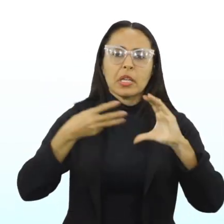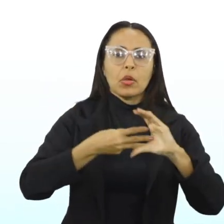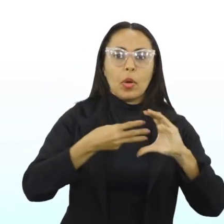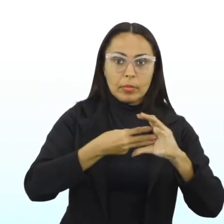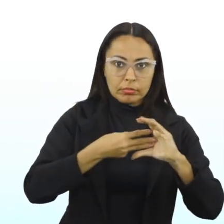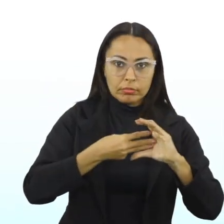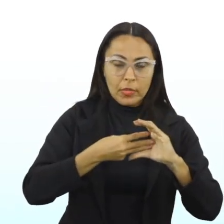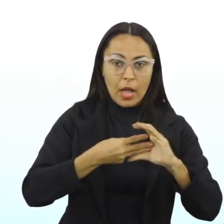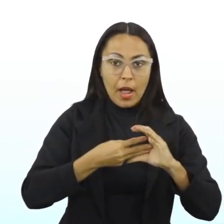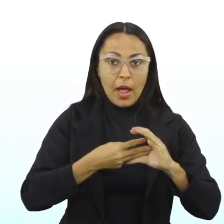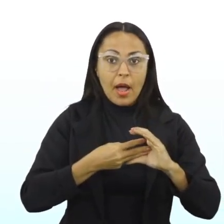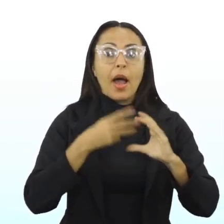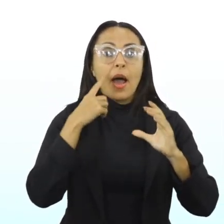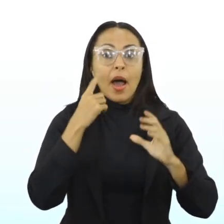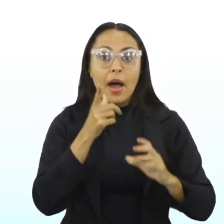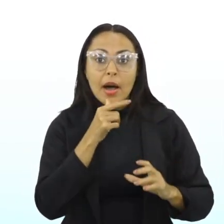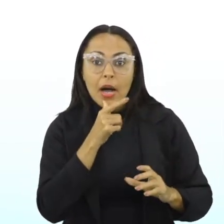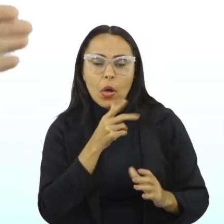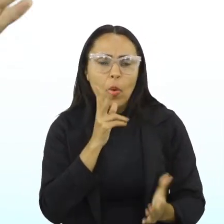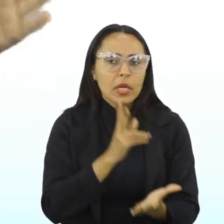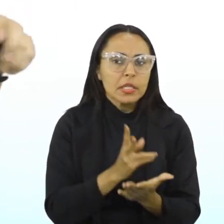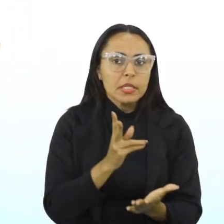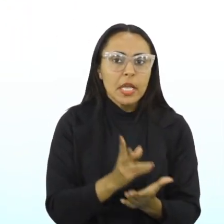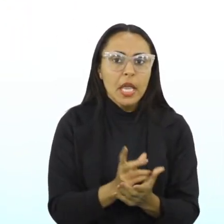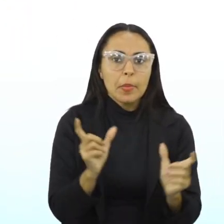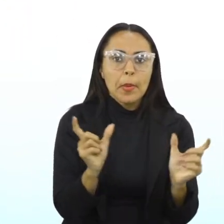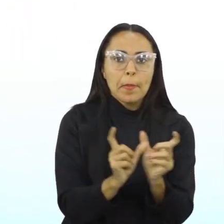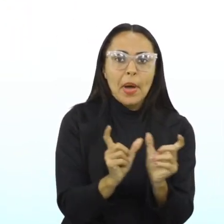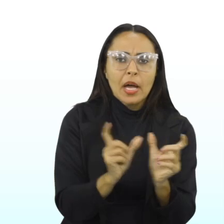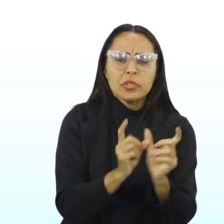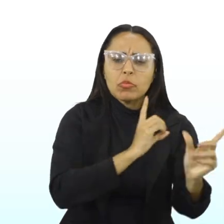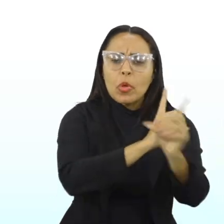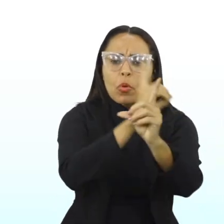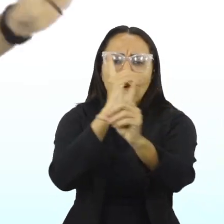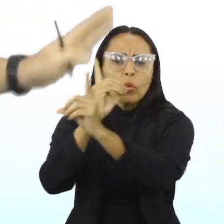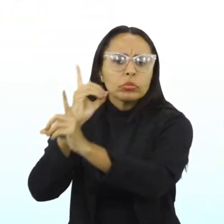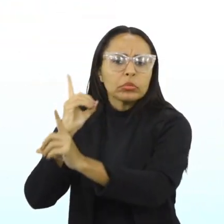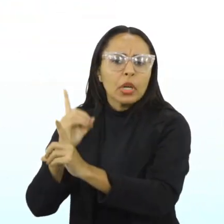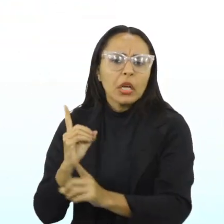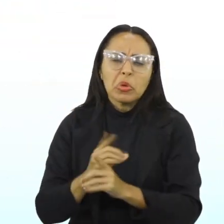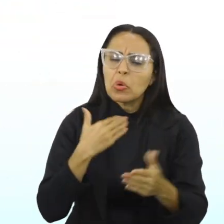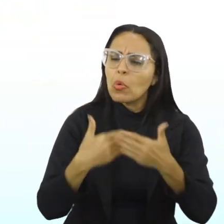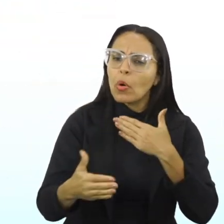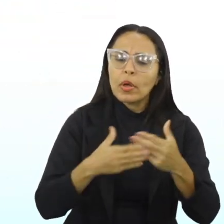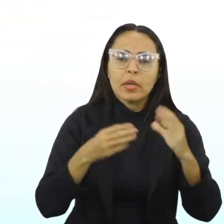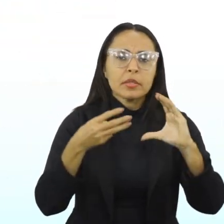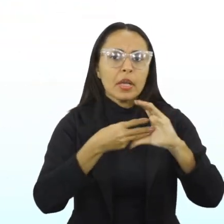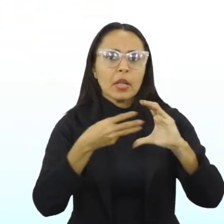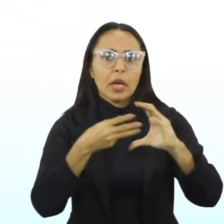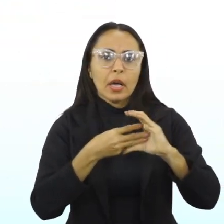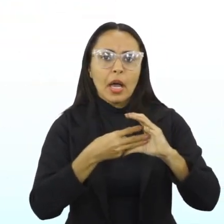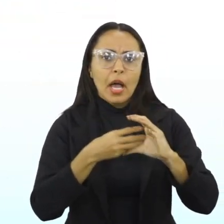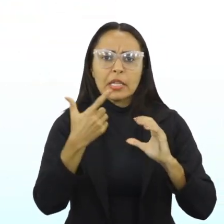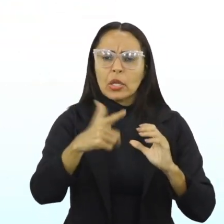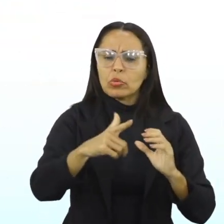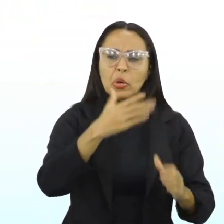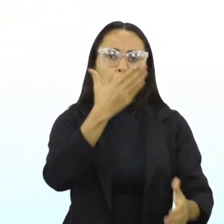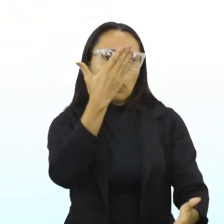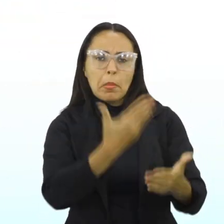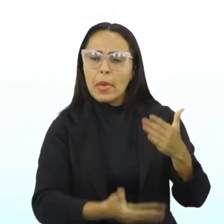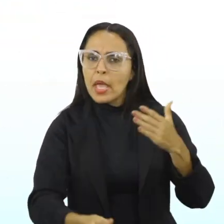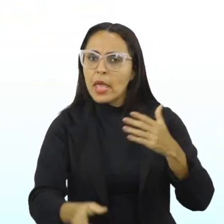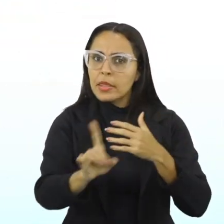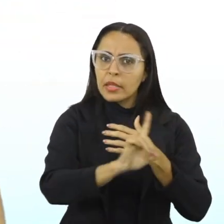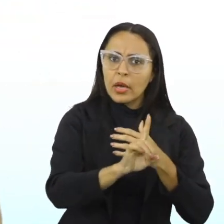cá. Água sempre vai ser o composto mais encontrado em qualquer tipo de célula. Não tem como perder